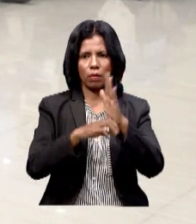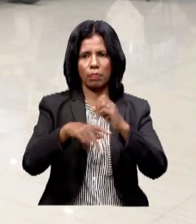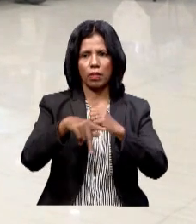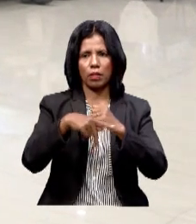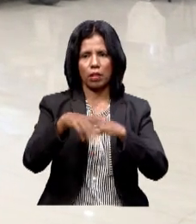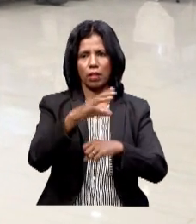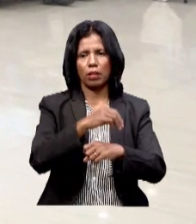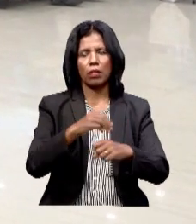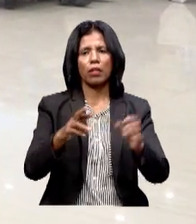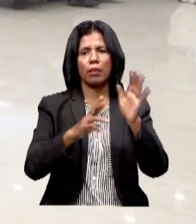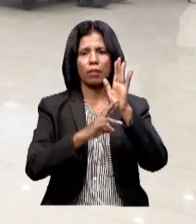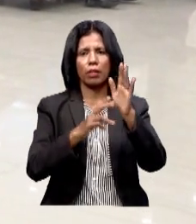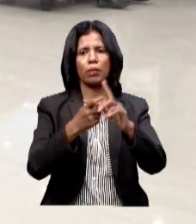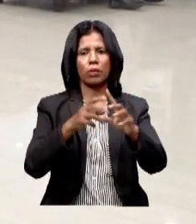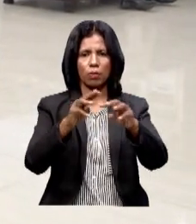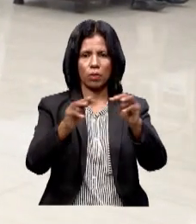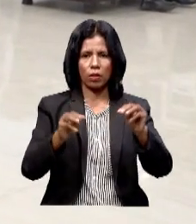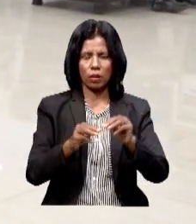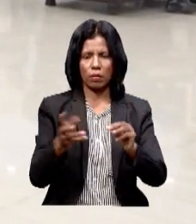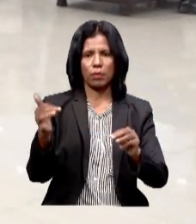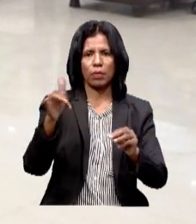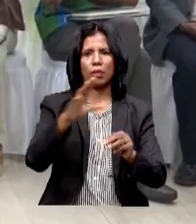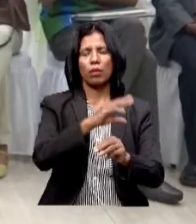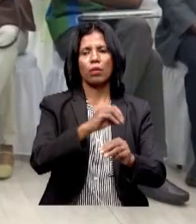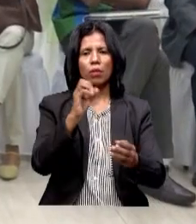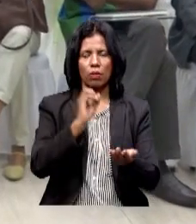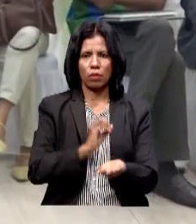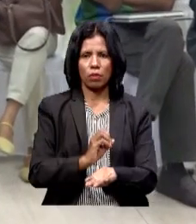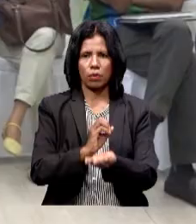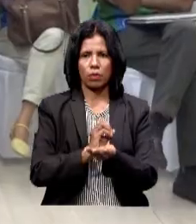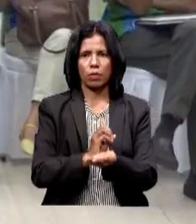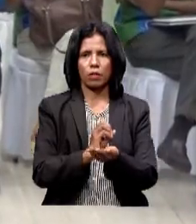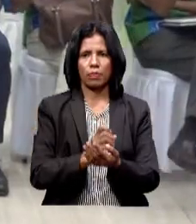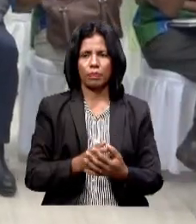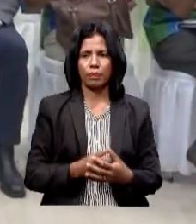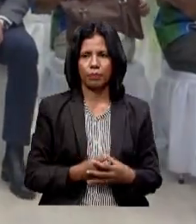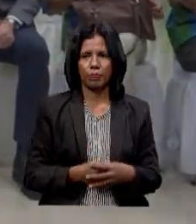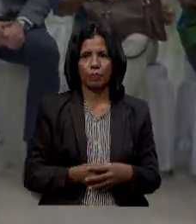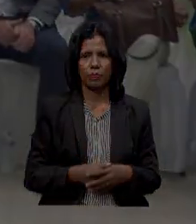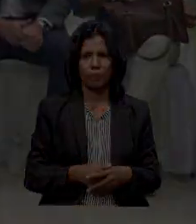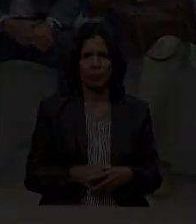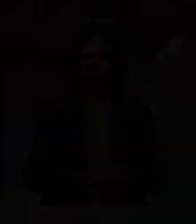ca representante do seu município, Sira, no Reua. Agostinho da Costa, José Sarmento, Ziamen.